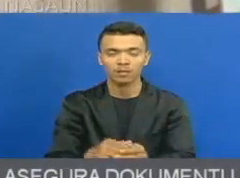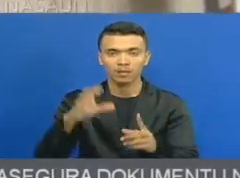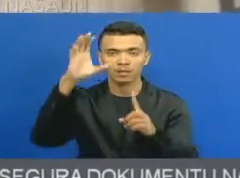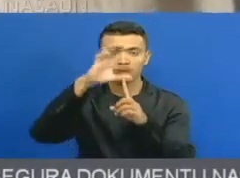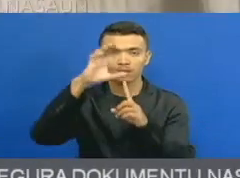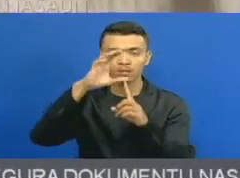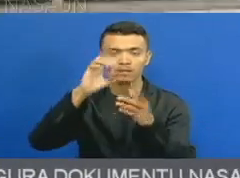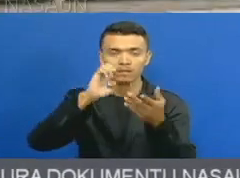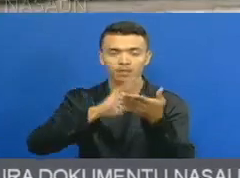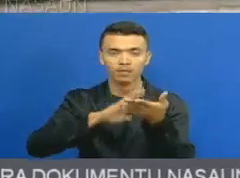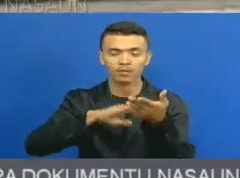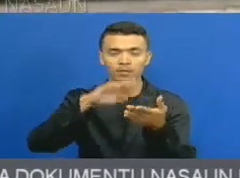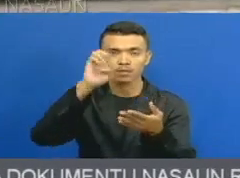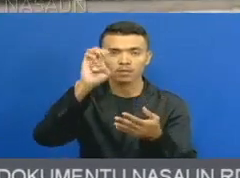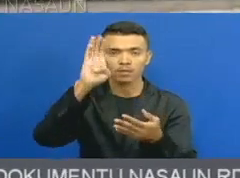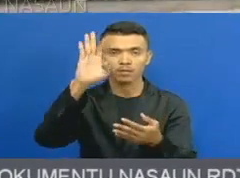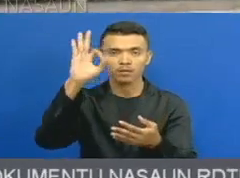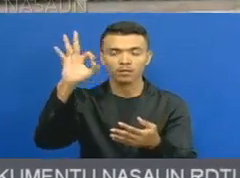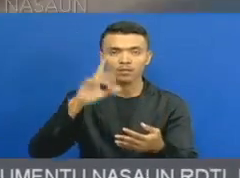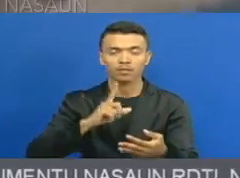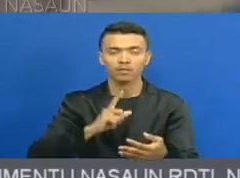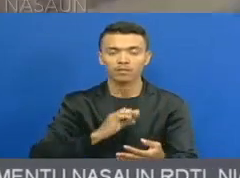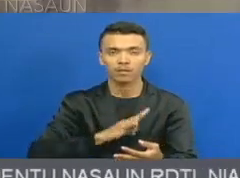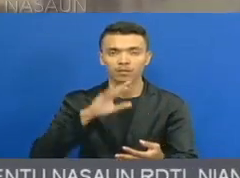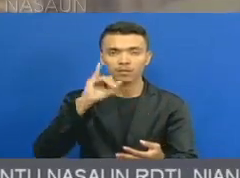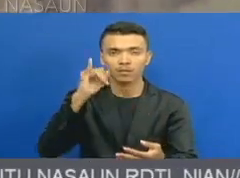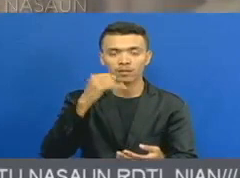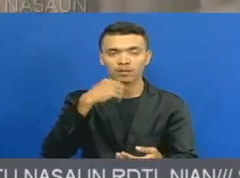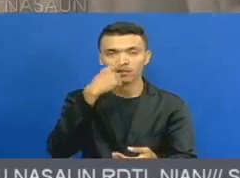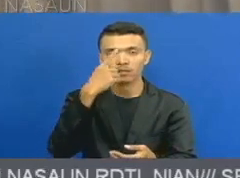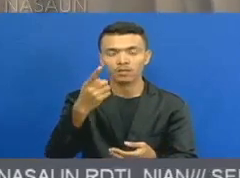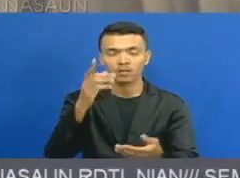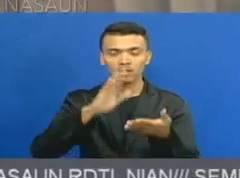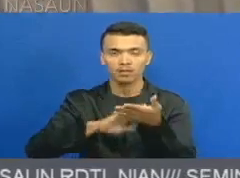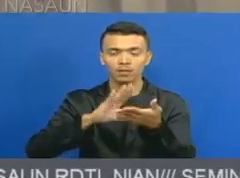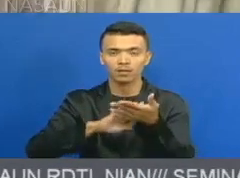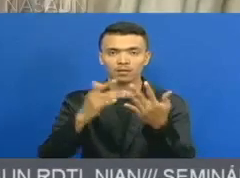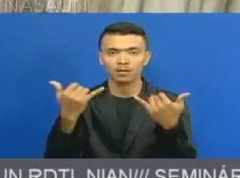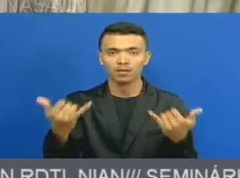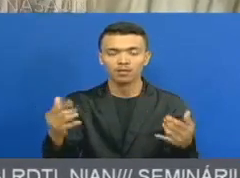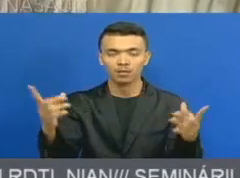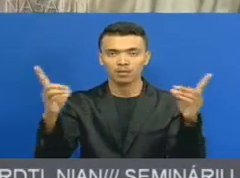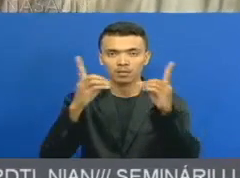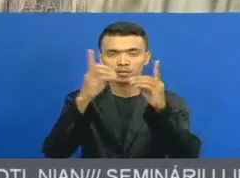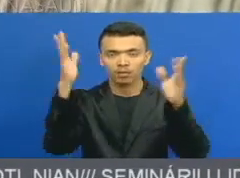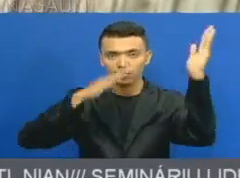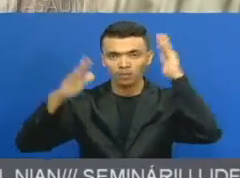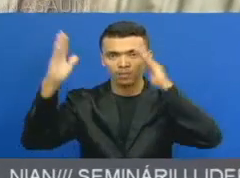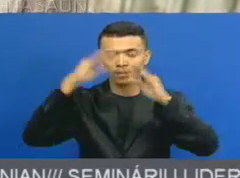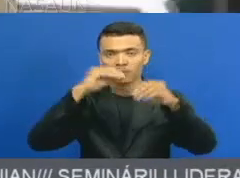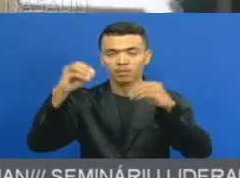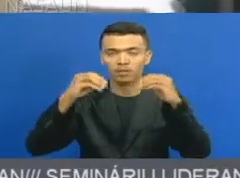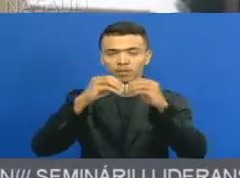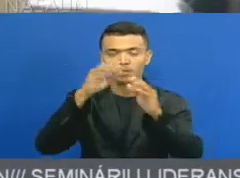Coordenador EBF Assulau Fatobesi Abilu Exposto Soares Hateni. Escola Assulau da Daune enfrenta hela problema com aba